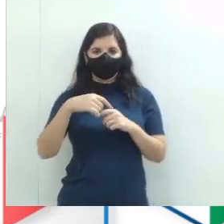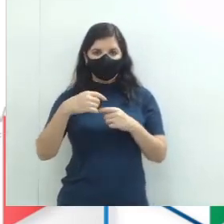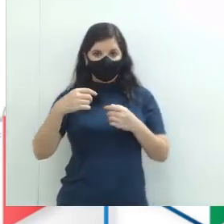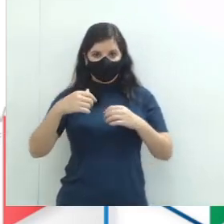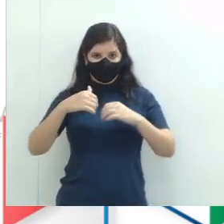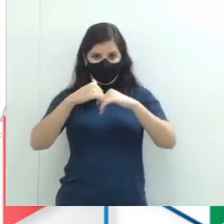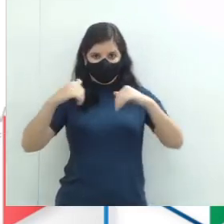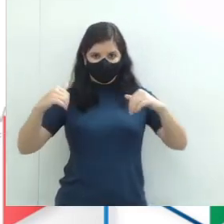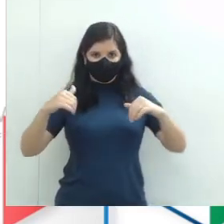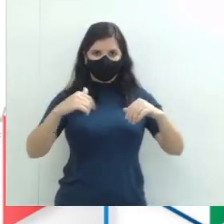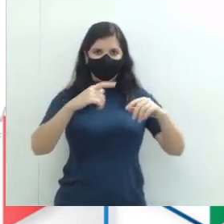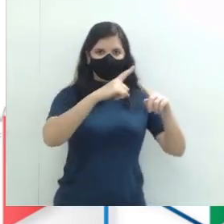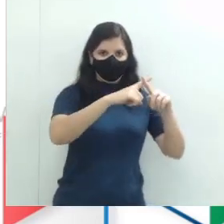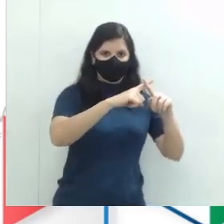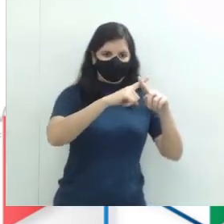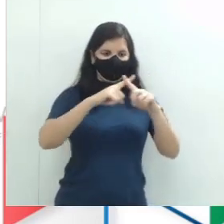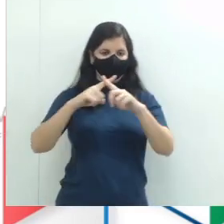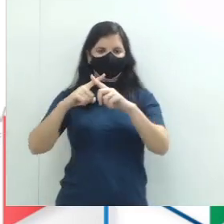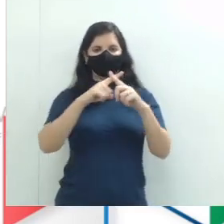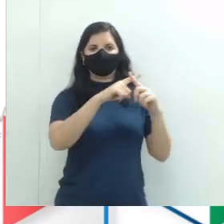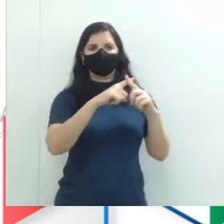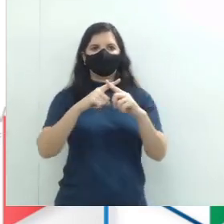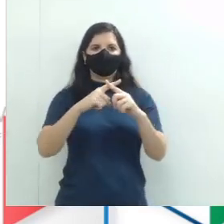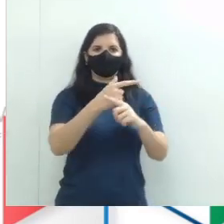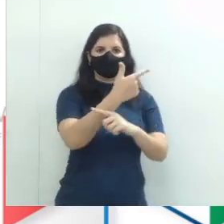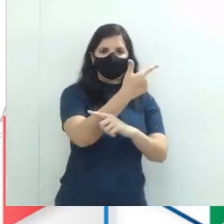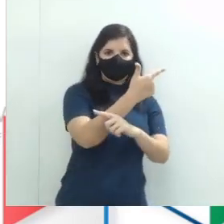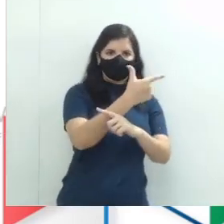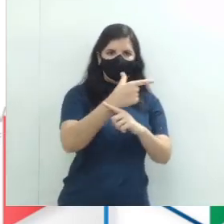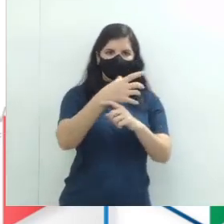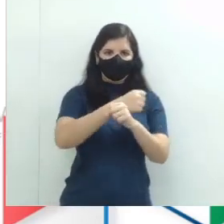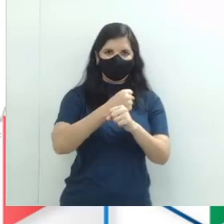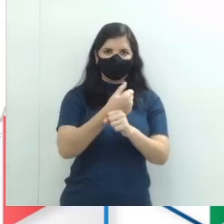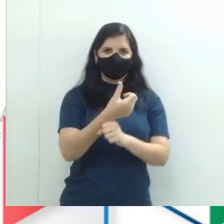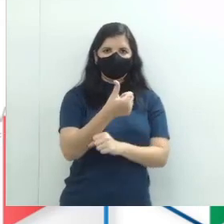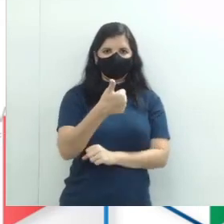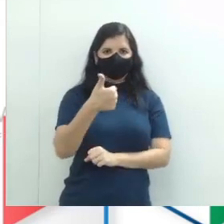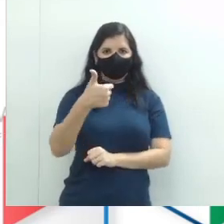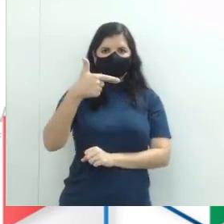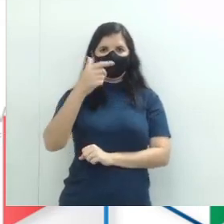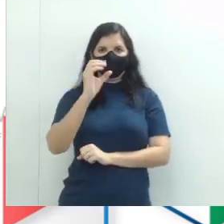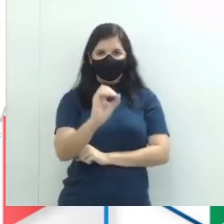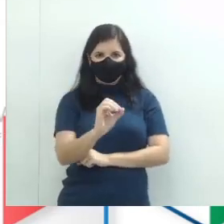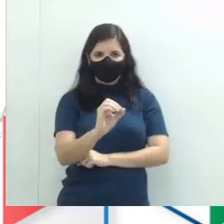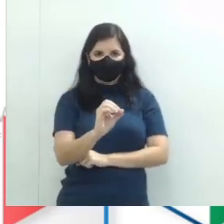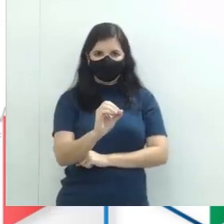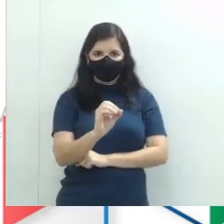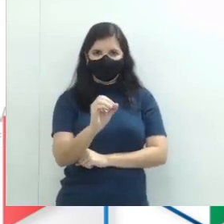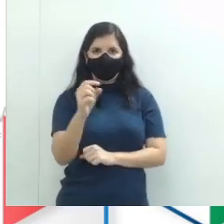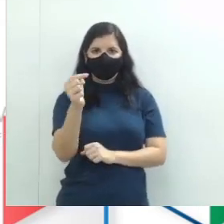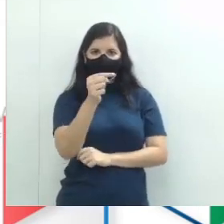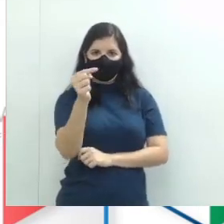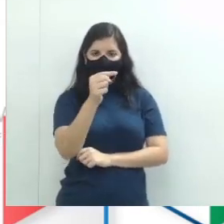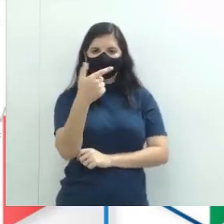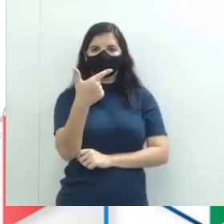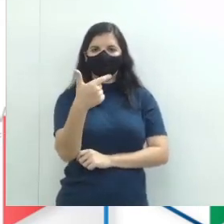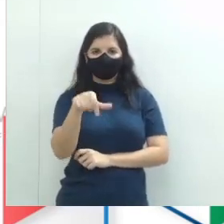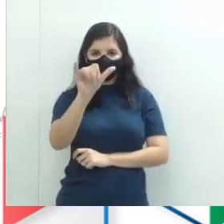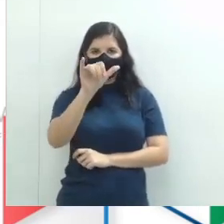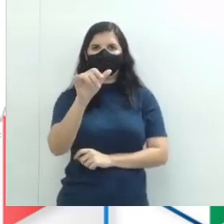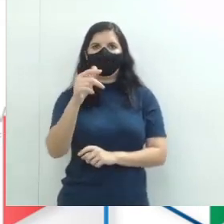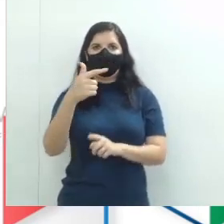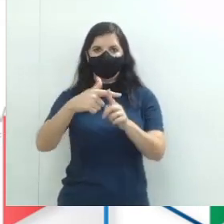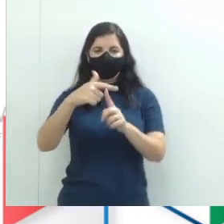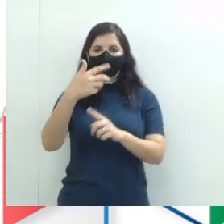distributiva, multiplicando 2 por 60, depois 2 por menos y, eu vou ter 120 menos